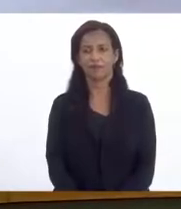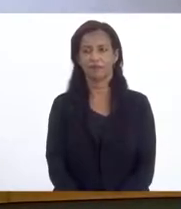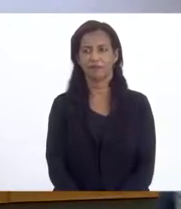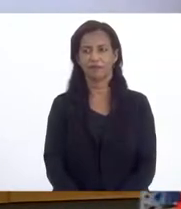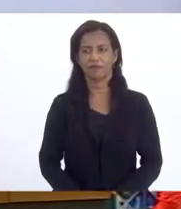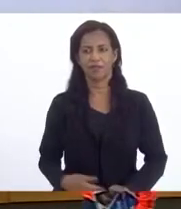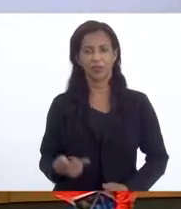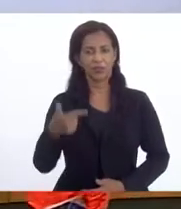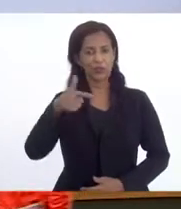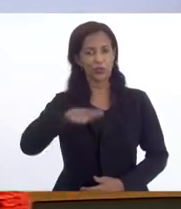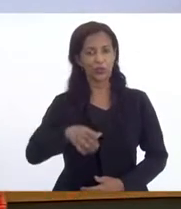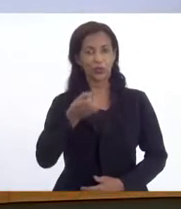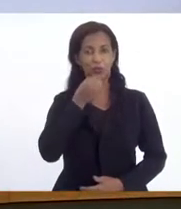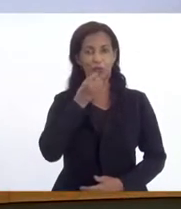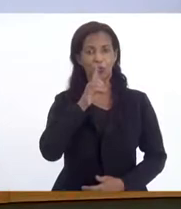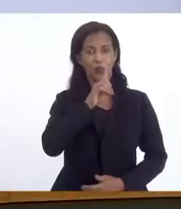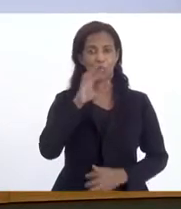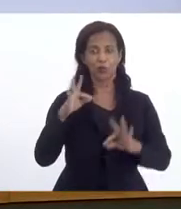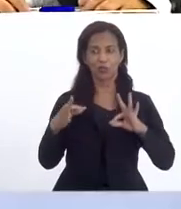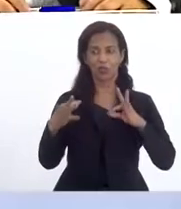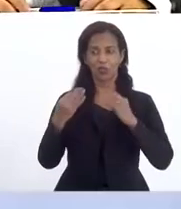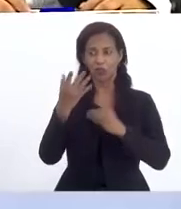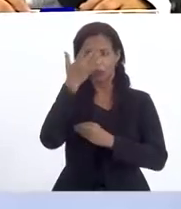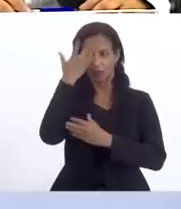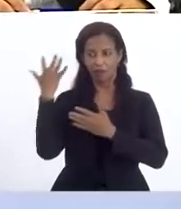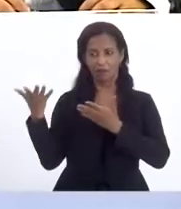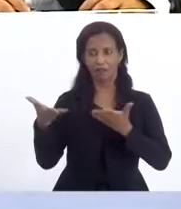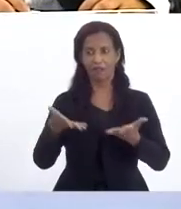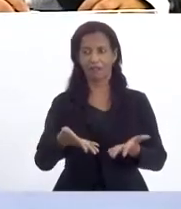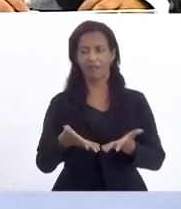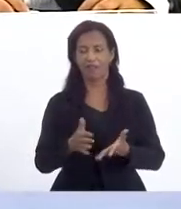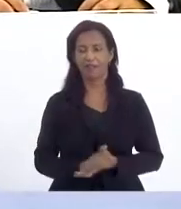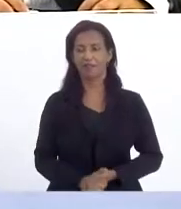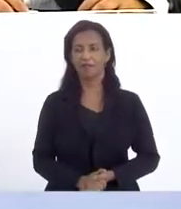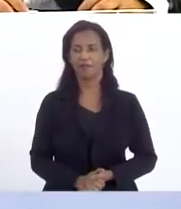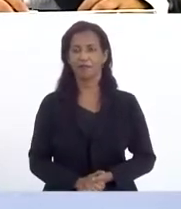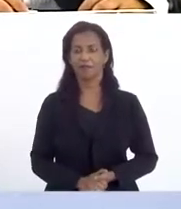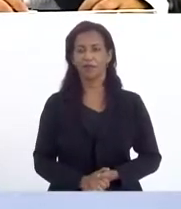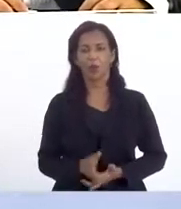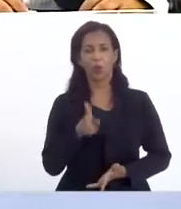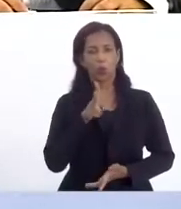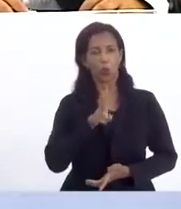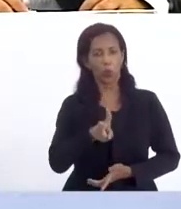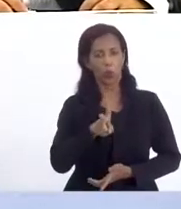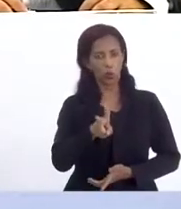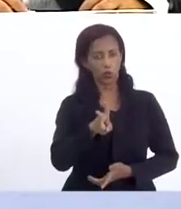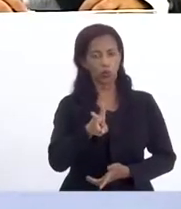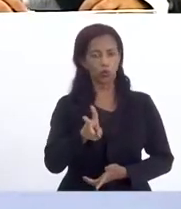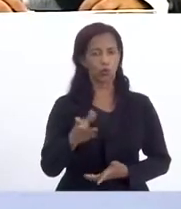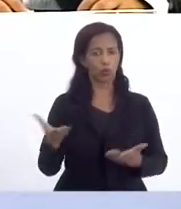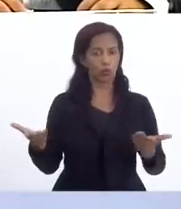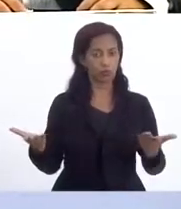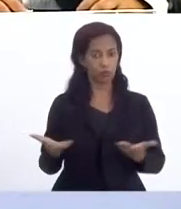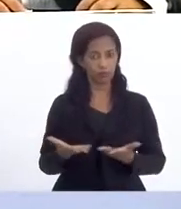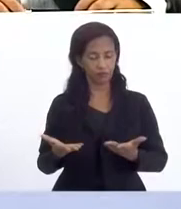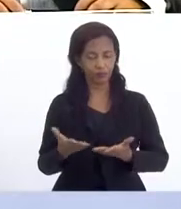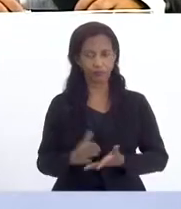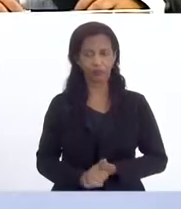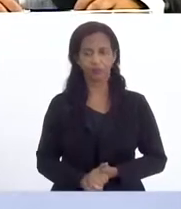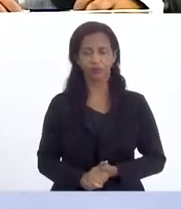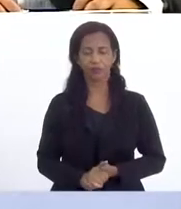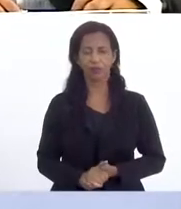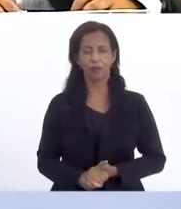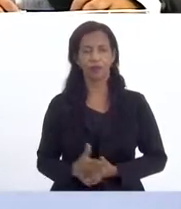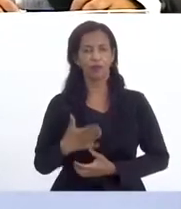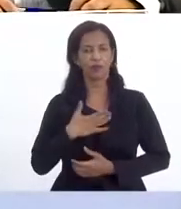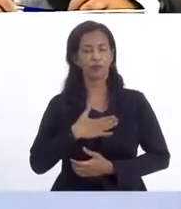De novo, bom dia a todos e todas que acabaram de chegar. Continuando com o ato de hoje, agora,